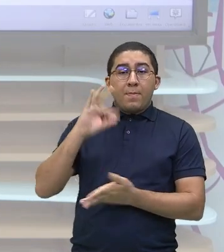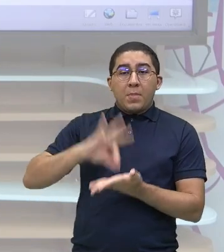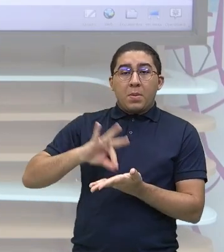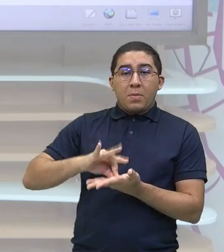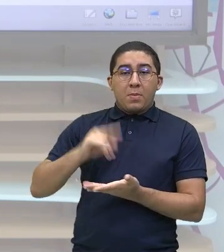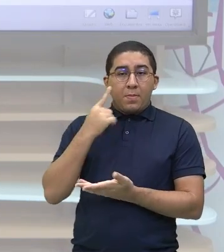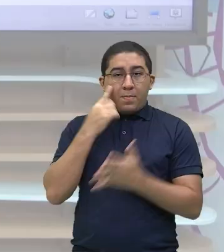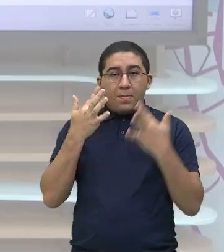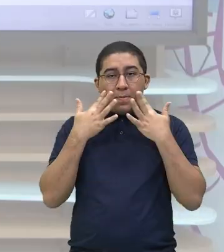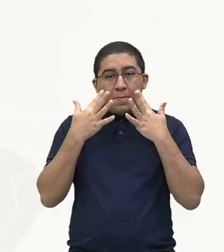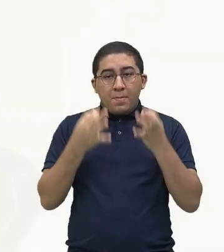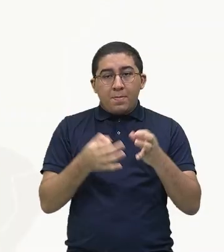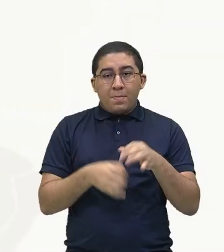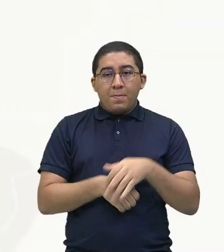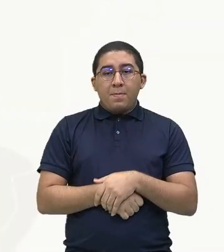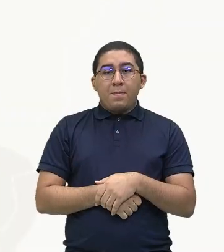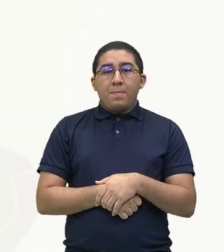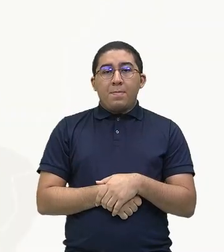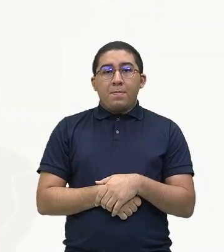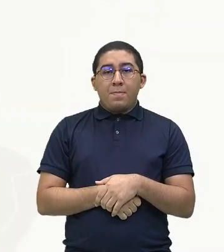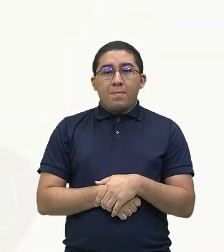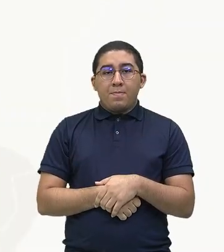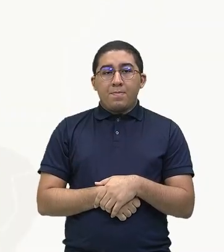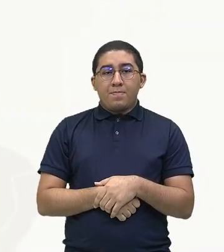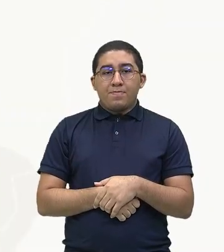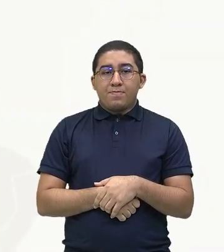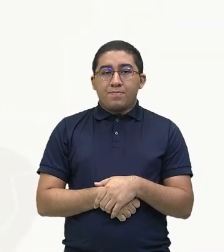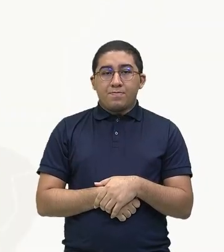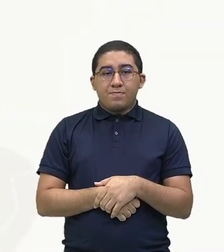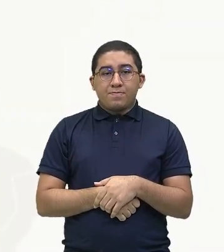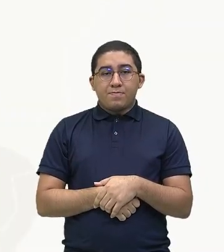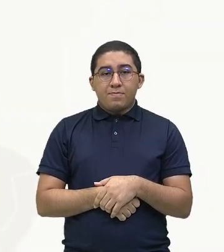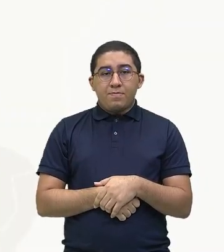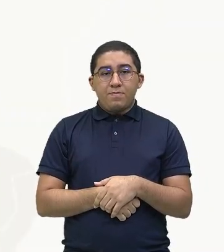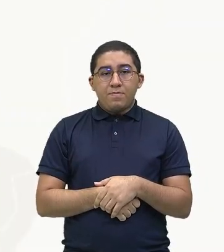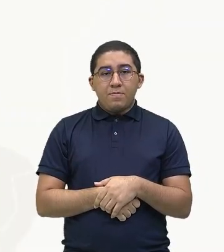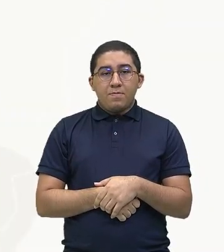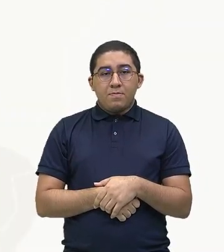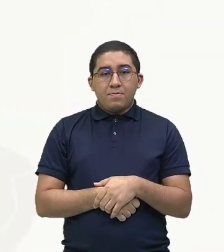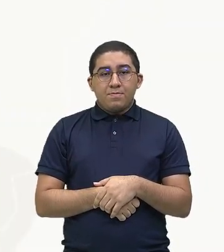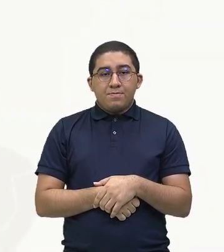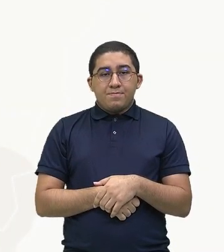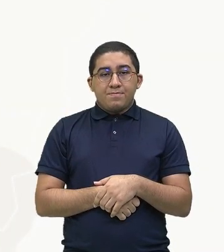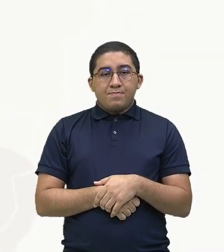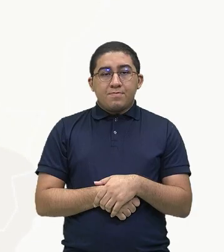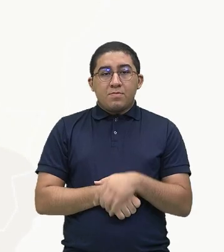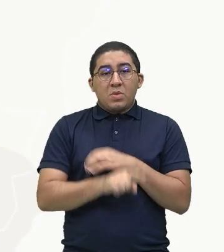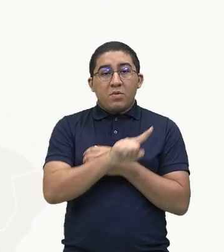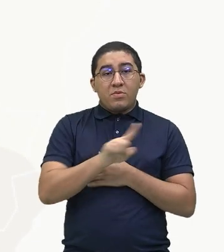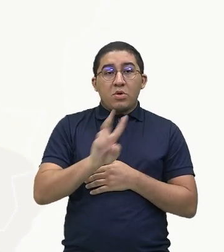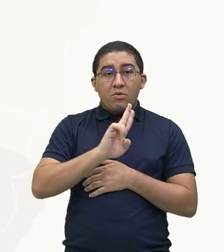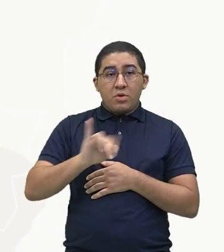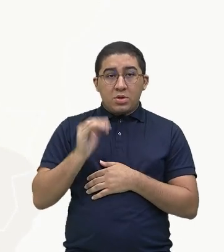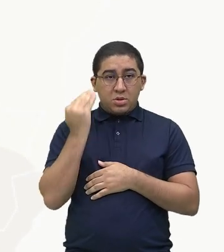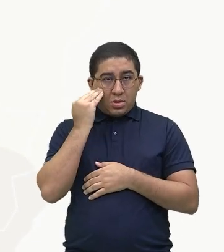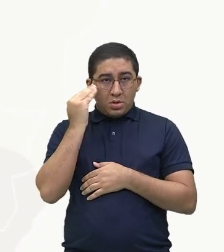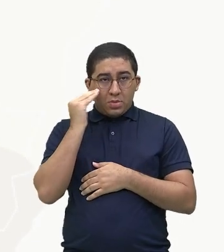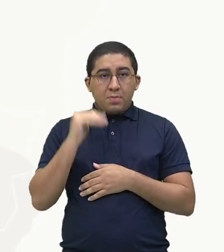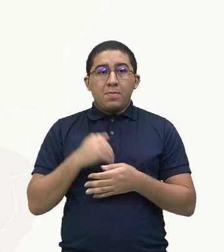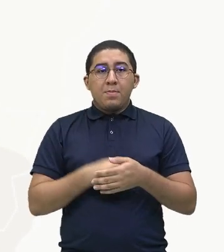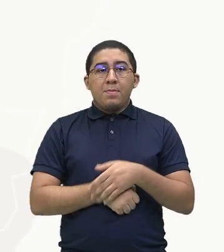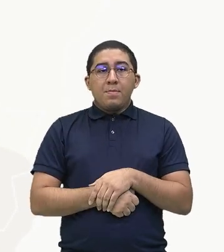mapa. Então, vamos verificar o mapa e aí vocês vão entender com relação à questão desses limites,